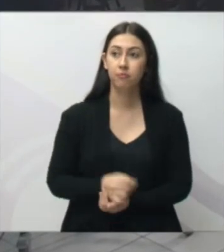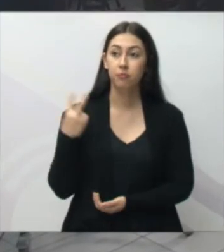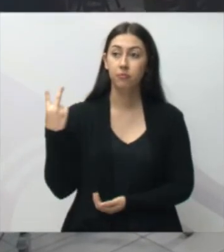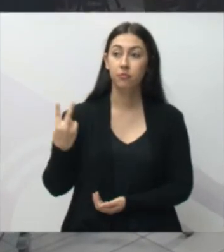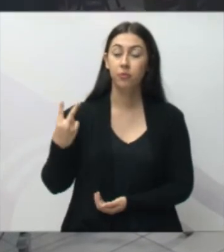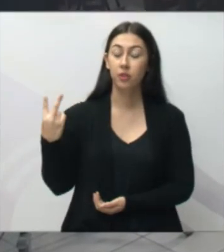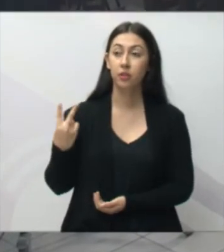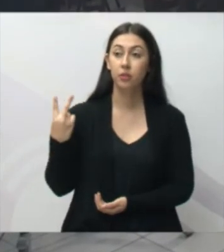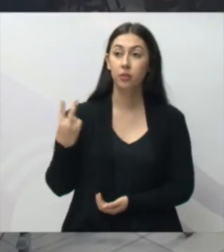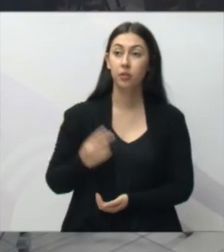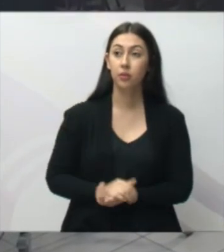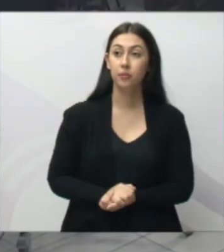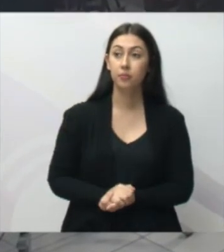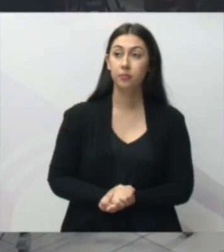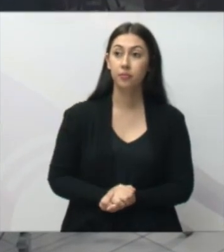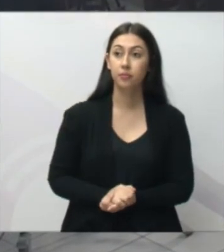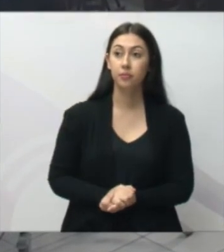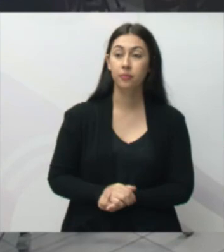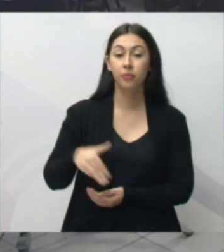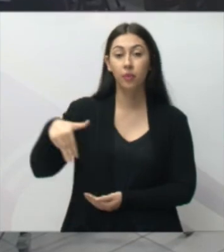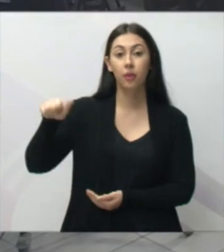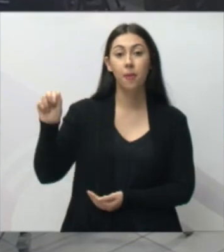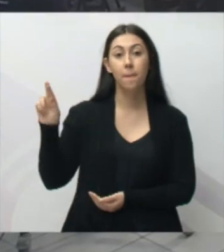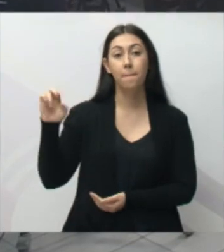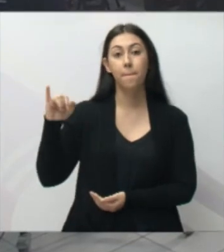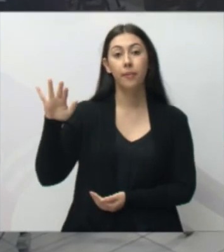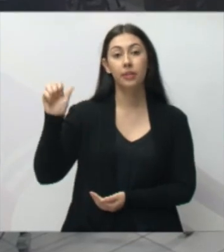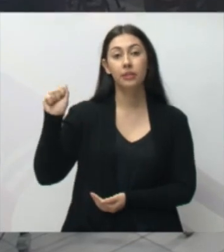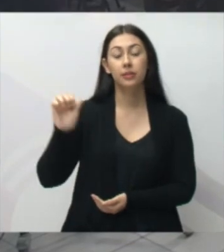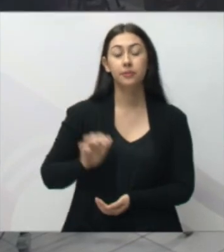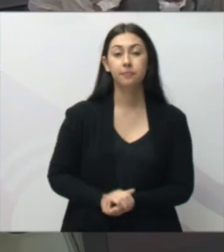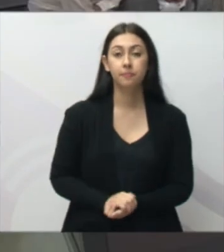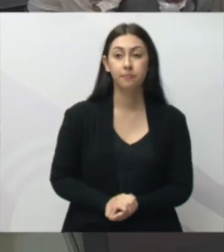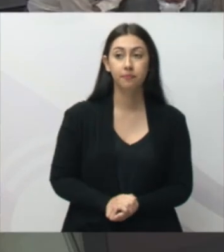Como vota a vereadora doutora Márcia Santos?